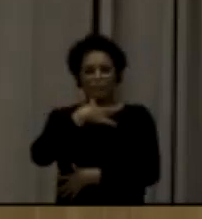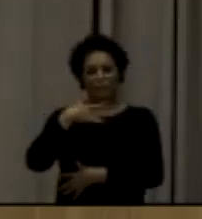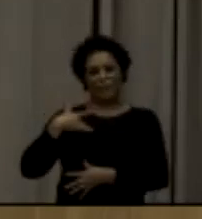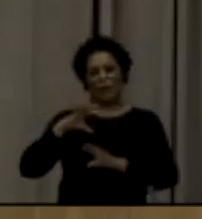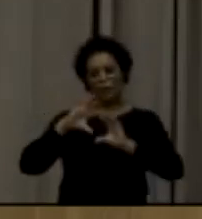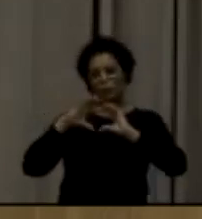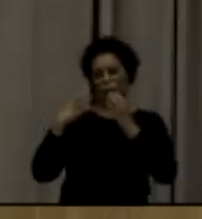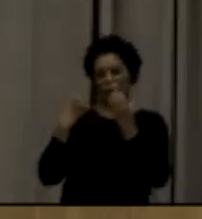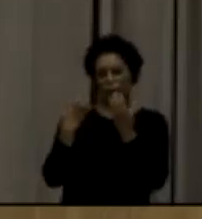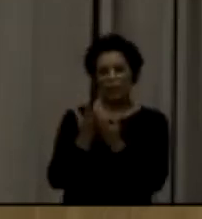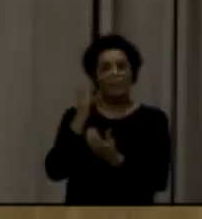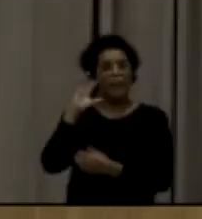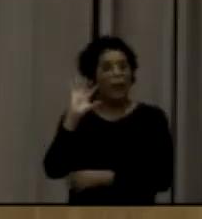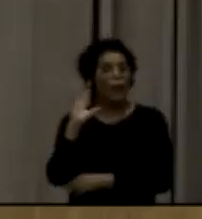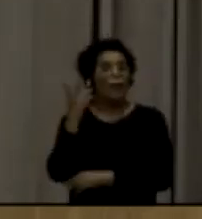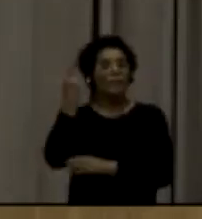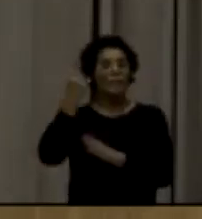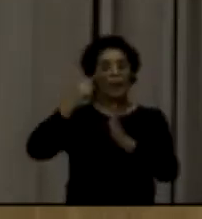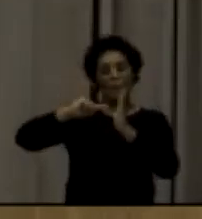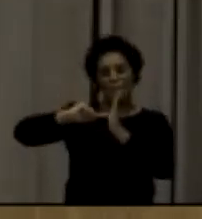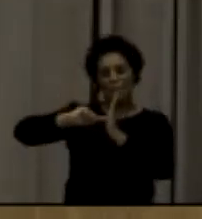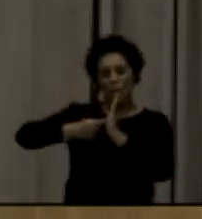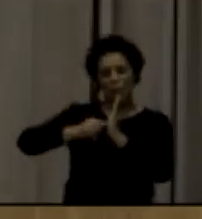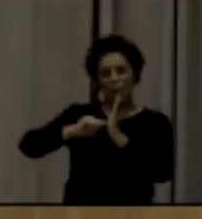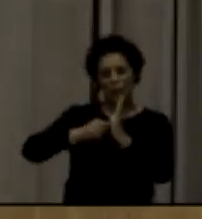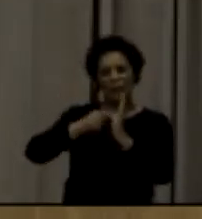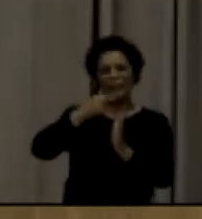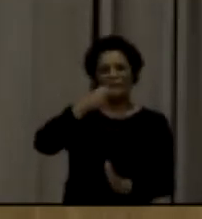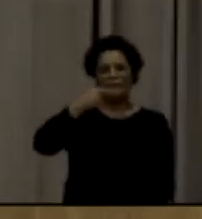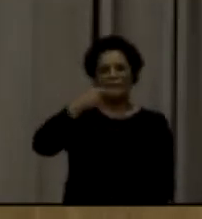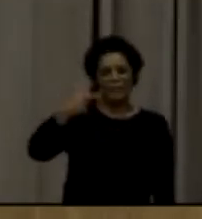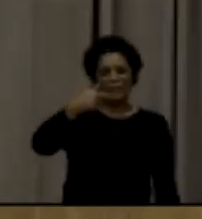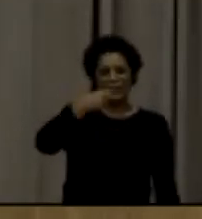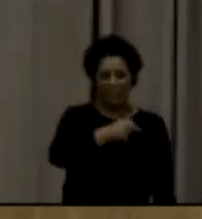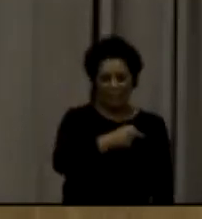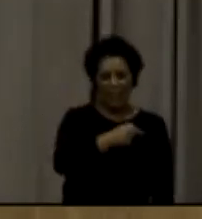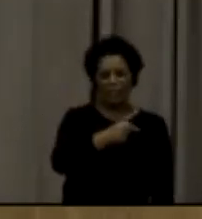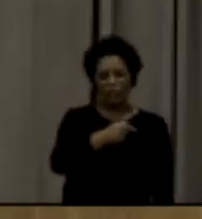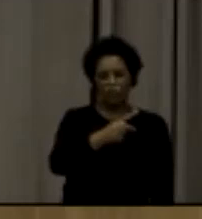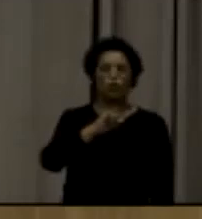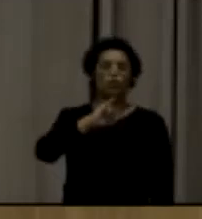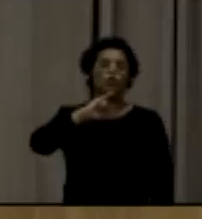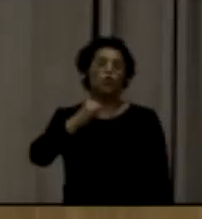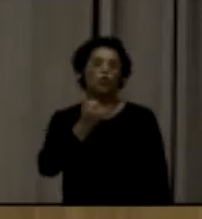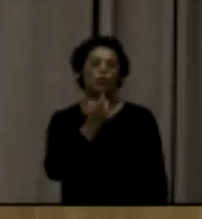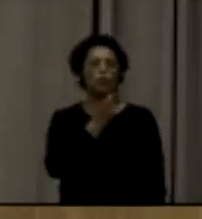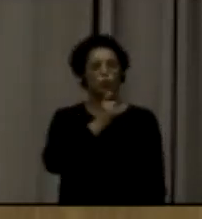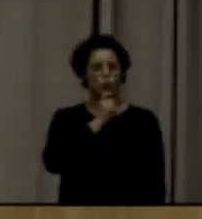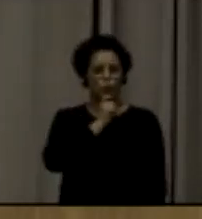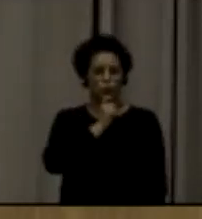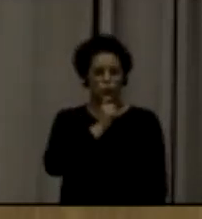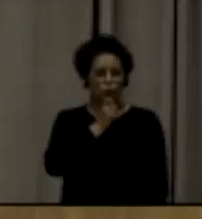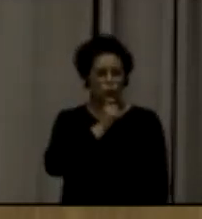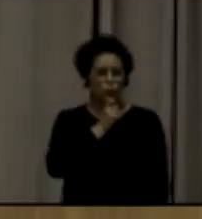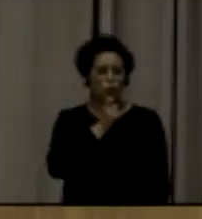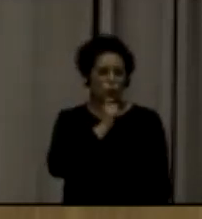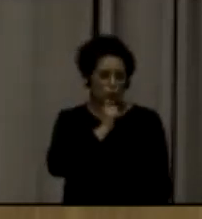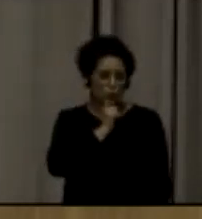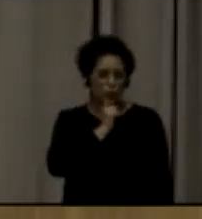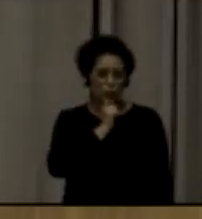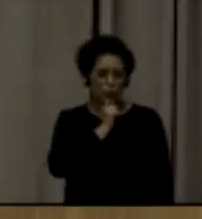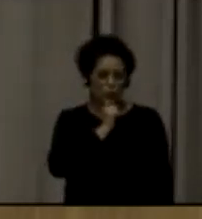Coletiva, que ocorrerá em Buenos Aires entre 17 e 21 de julho, tá?